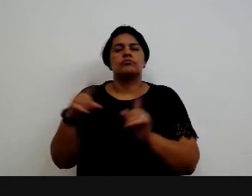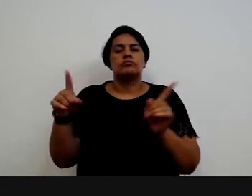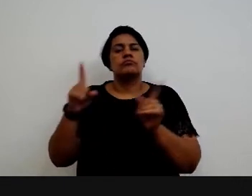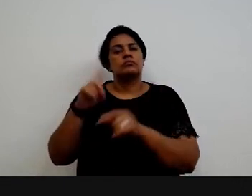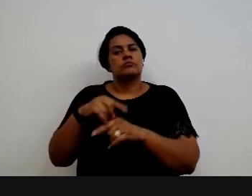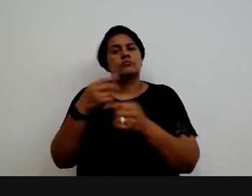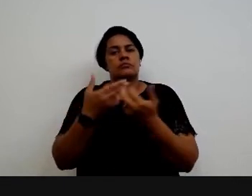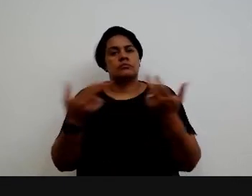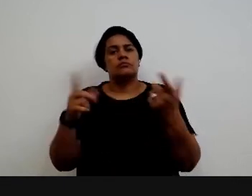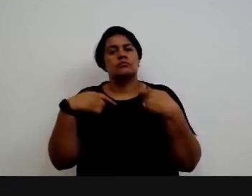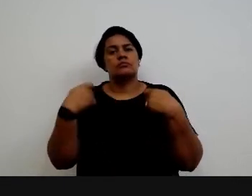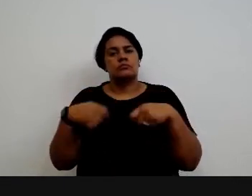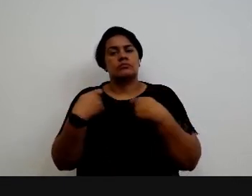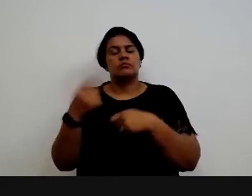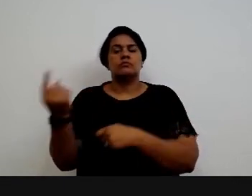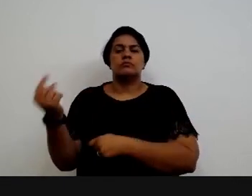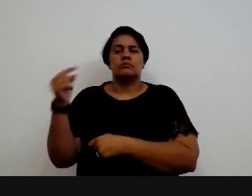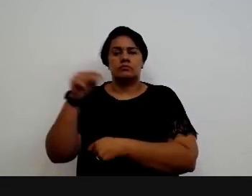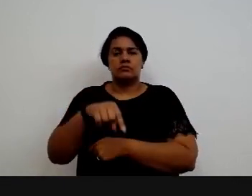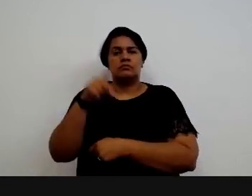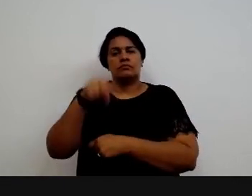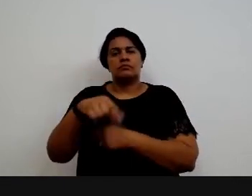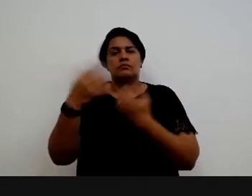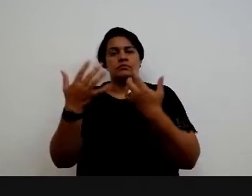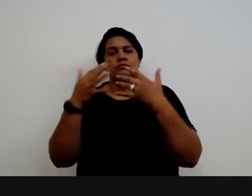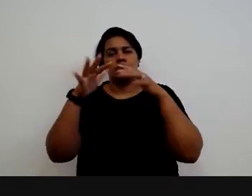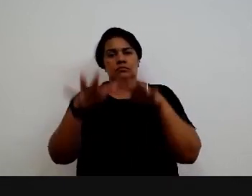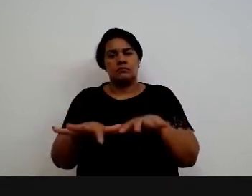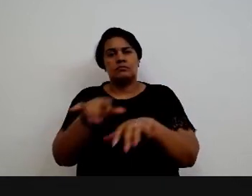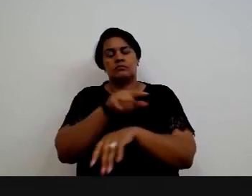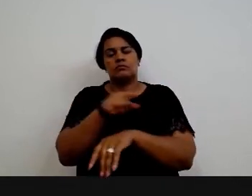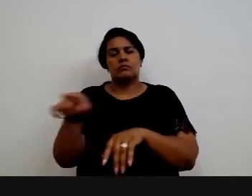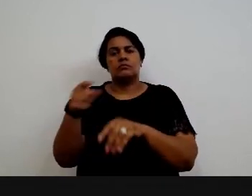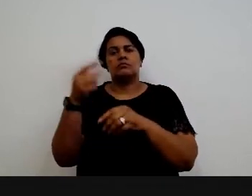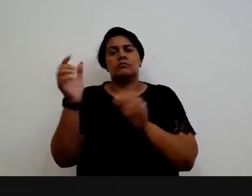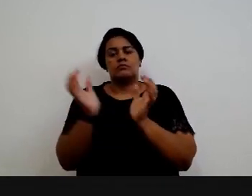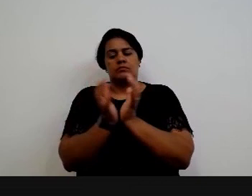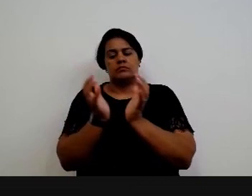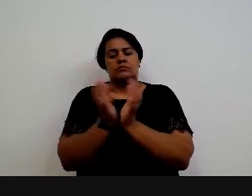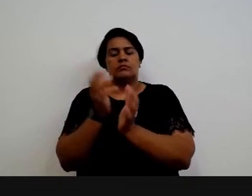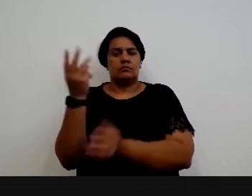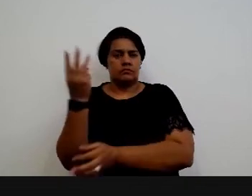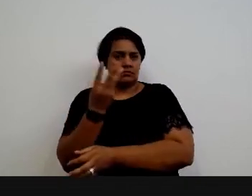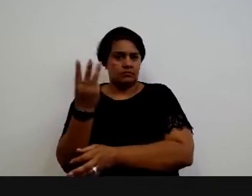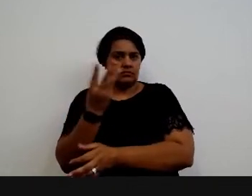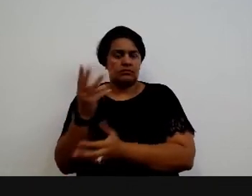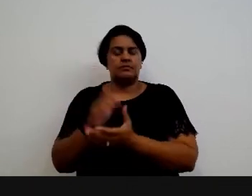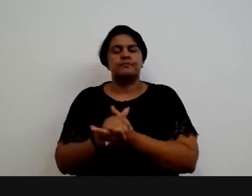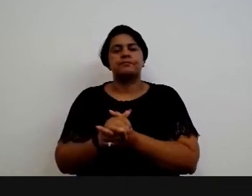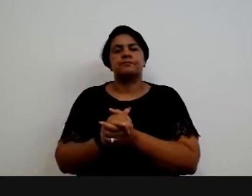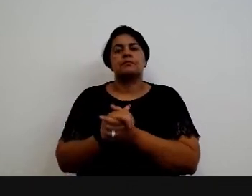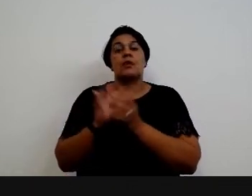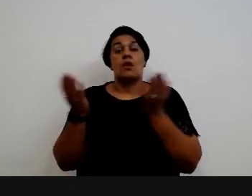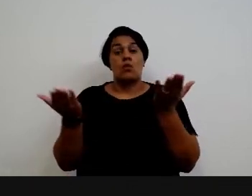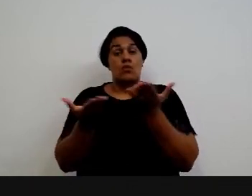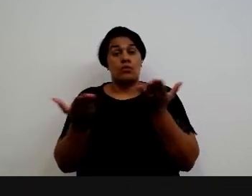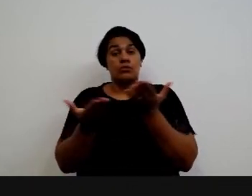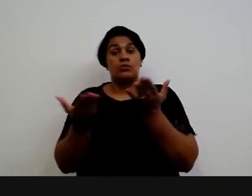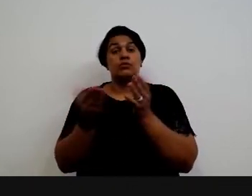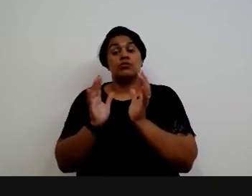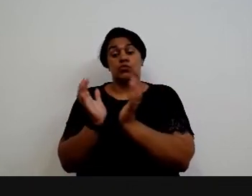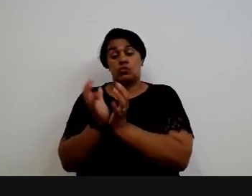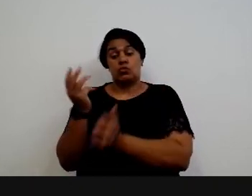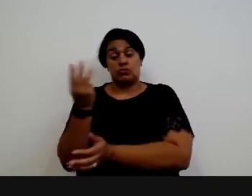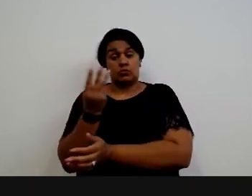precisa trazer para a discussão é essa inclusão da sociedade civil, do terceiro setor. Hoje, o terceiro setor tem